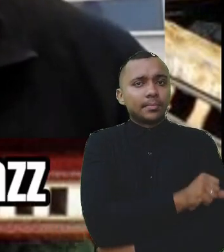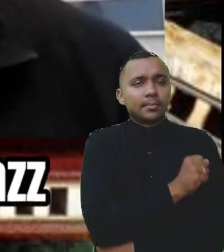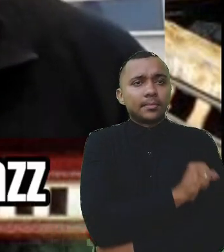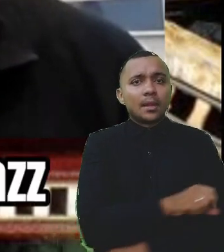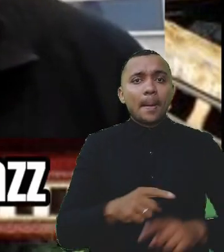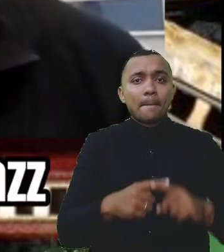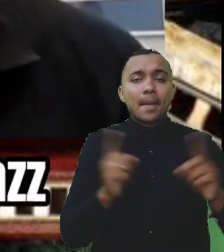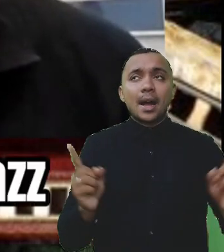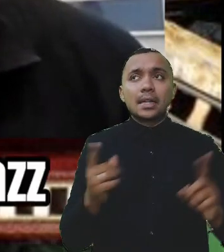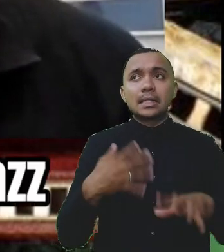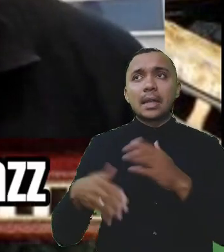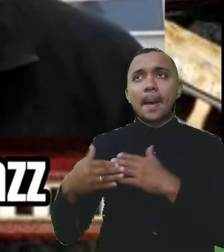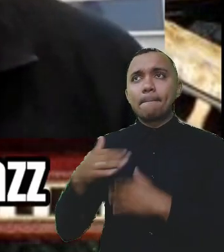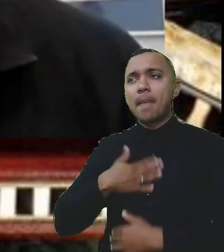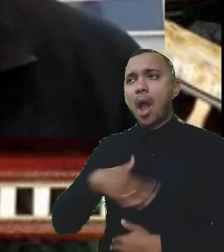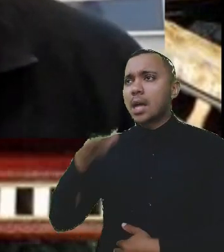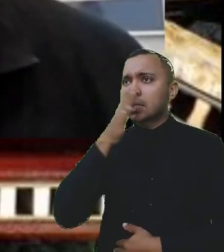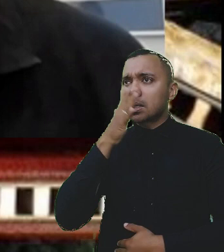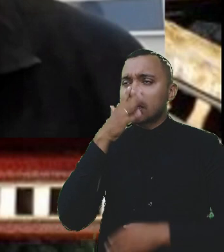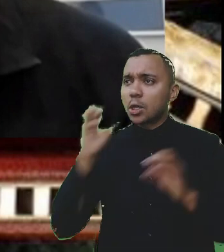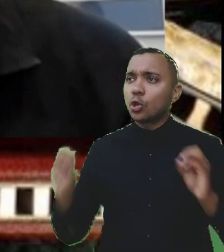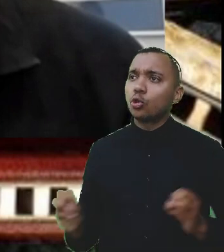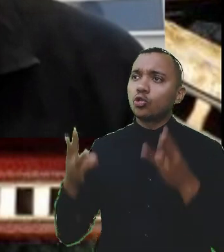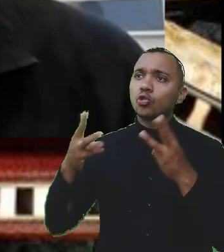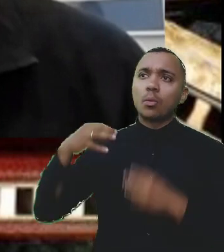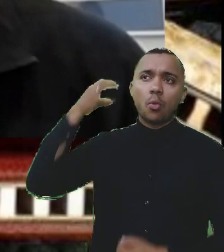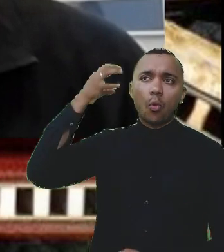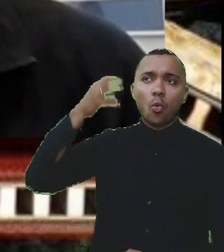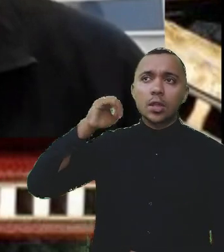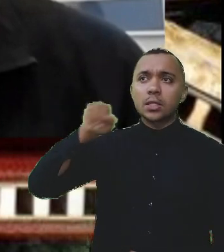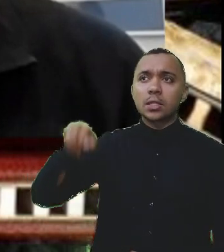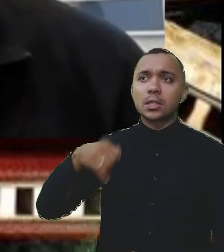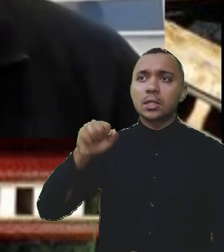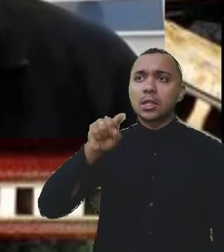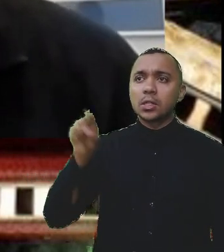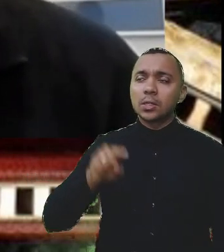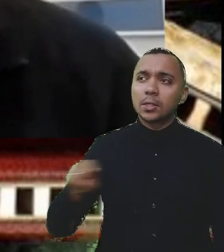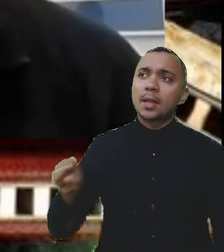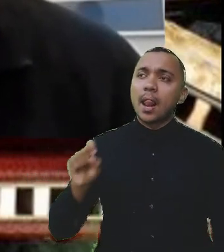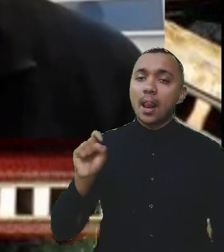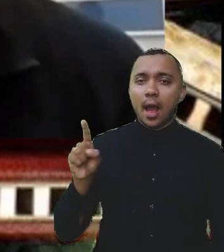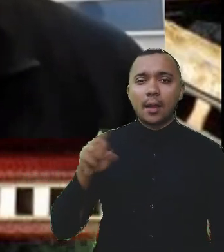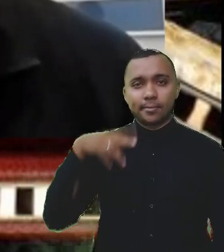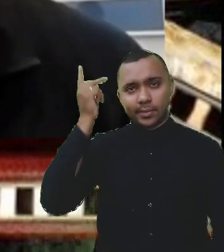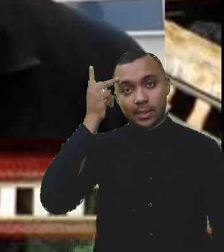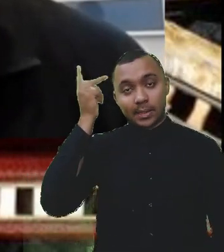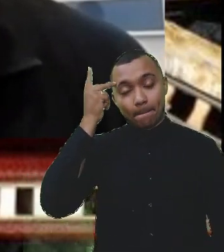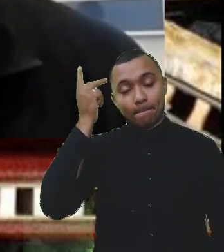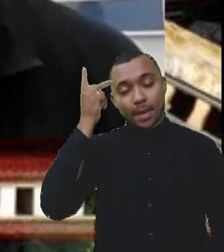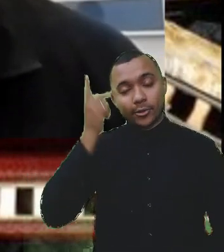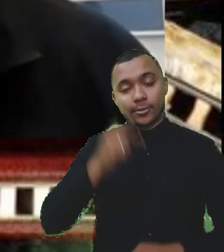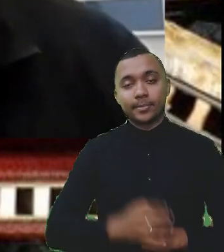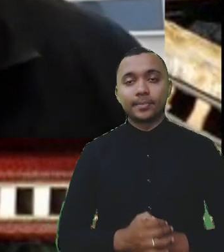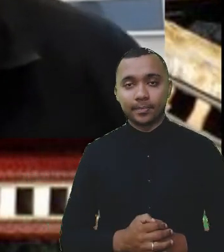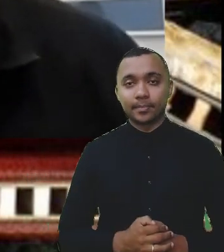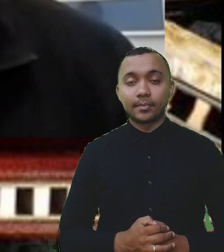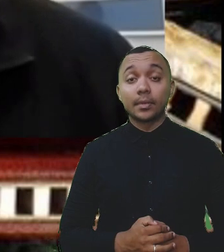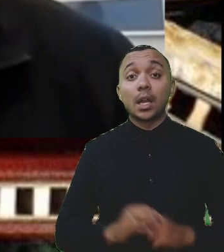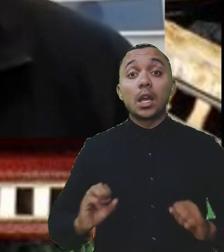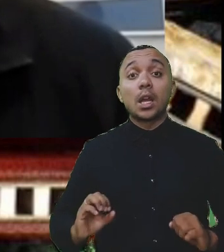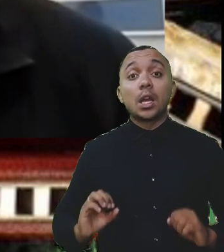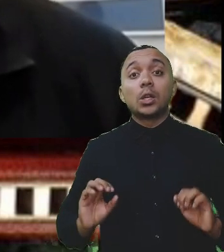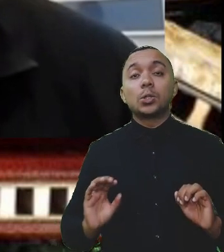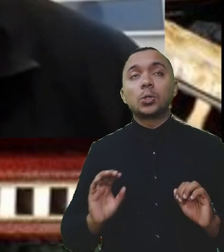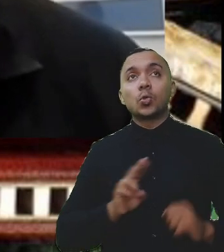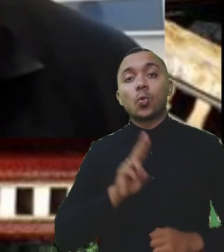Nesse momento, eu assisti um festival de jazz em São Paulo, mas chamado Montreux, é uma edição